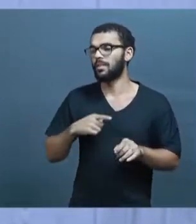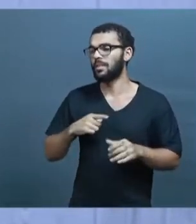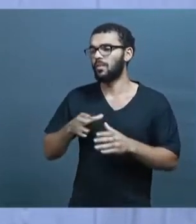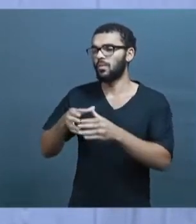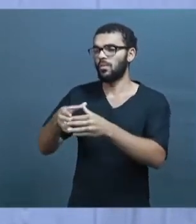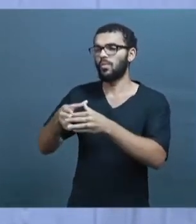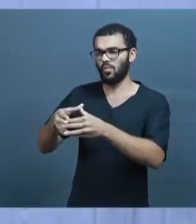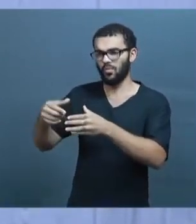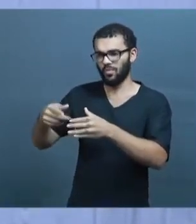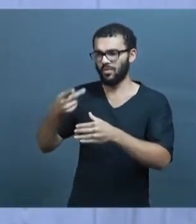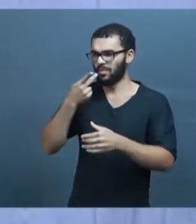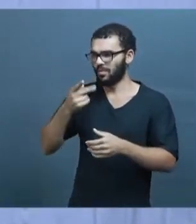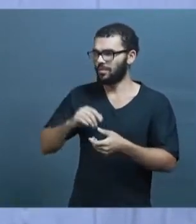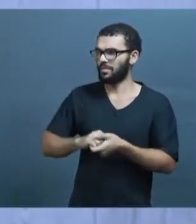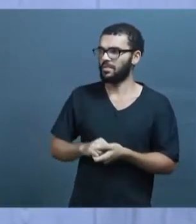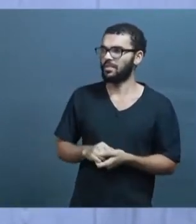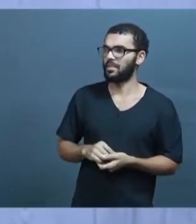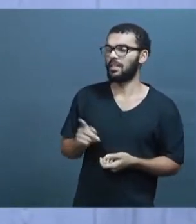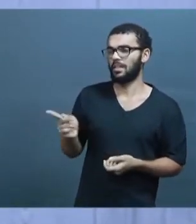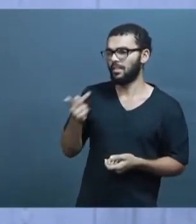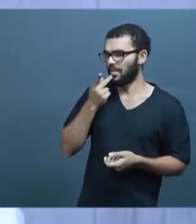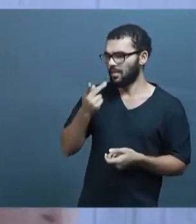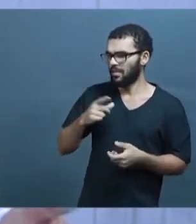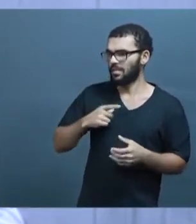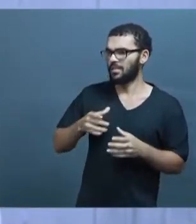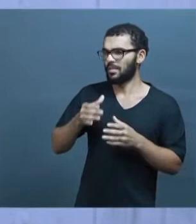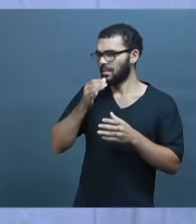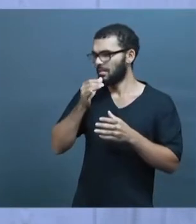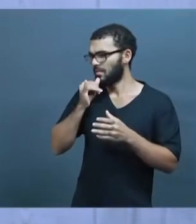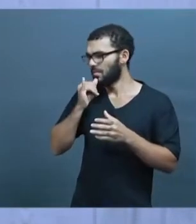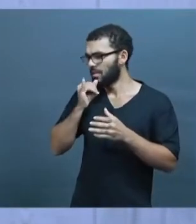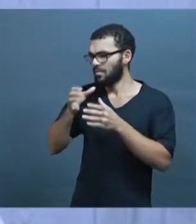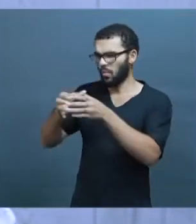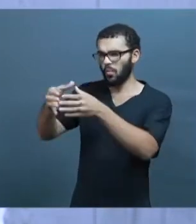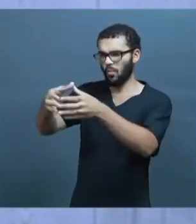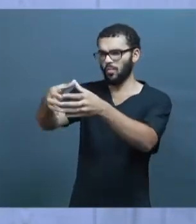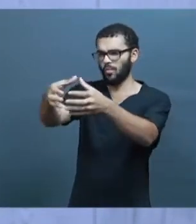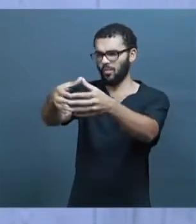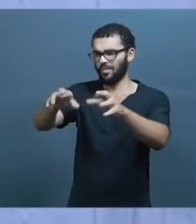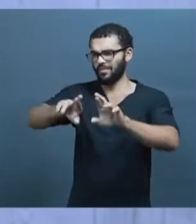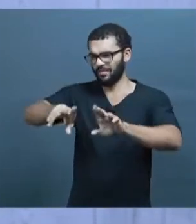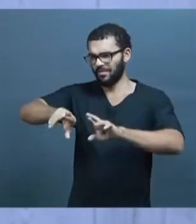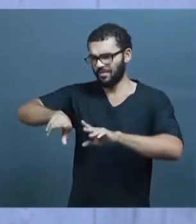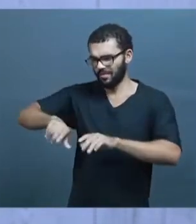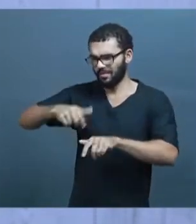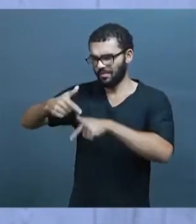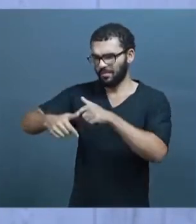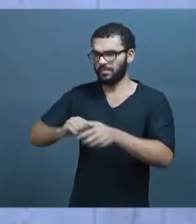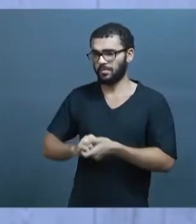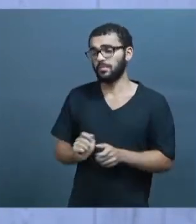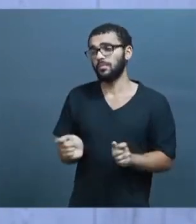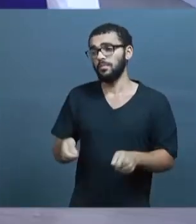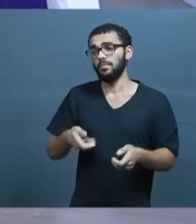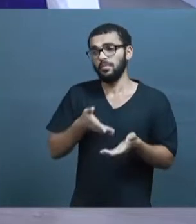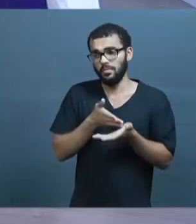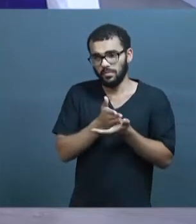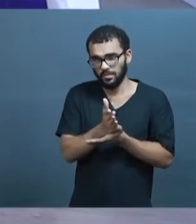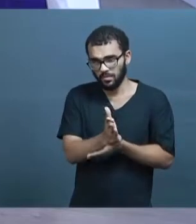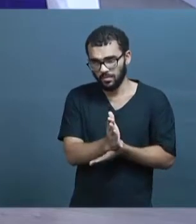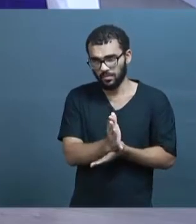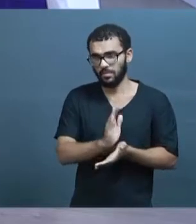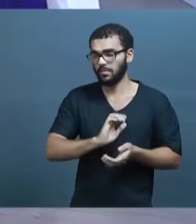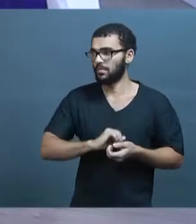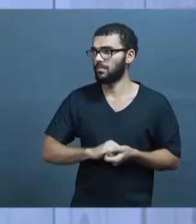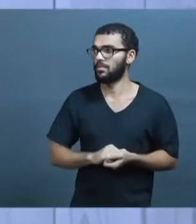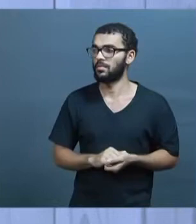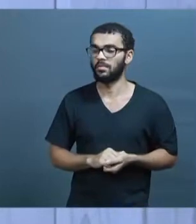falou muito isso, né, sobre os grupos setorializados aqui e acolá. Alguma coisa sairá. Com certeza.